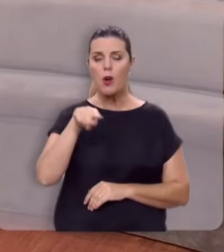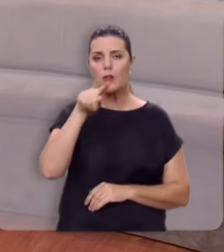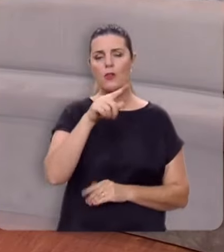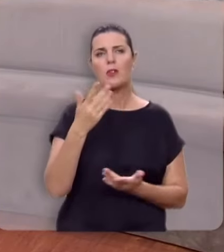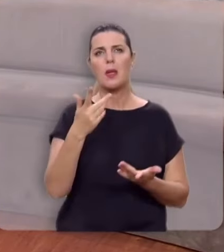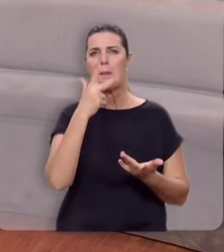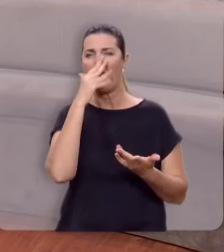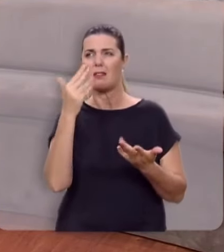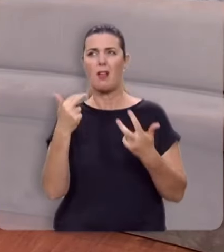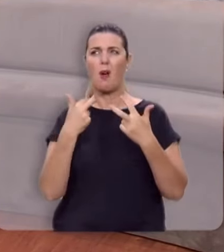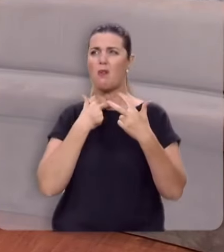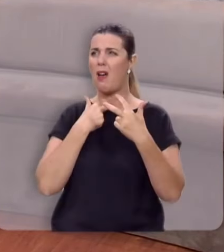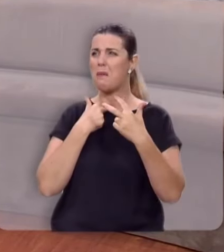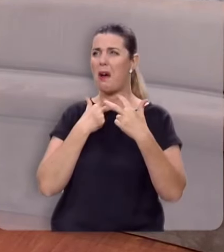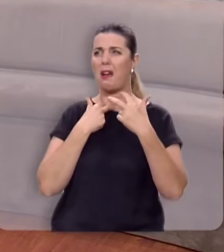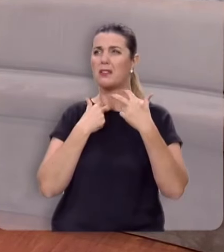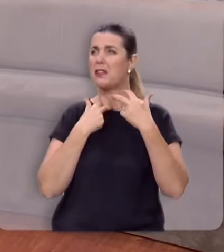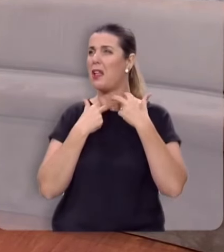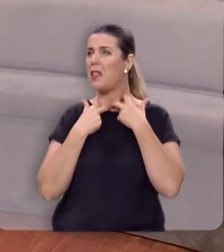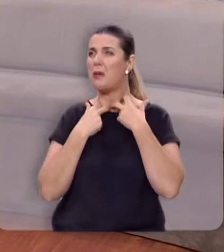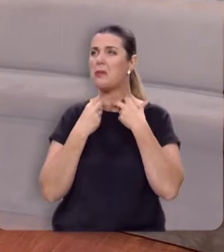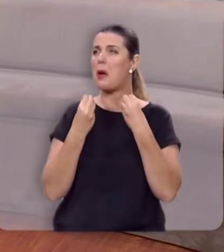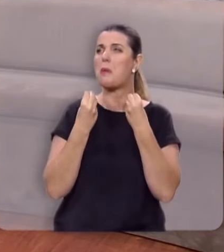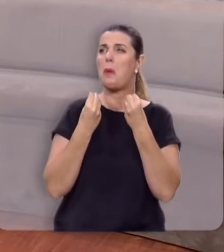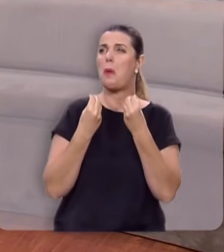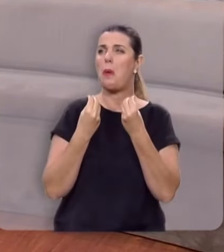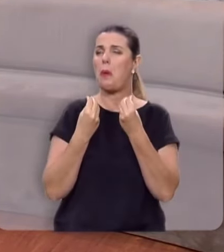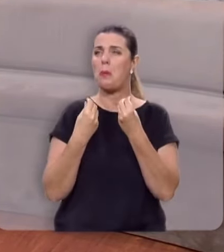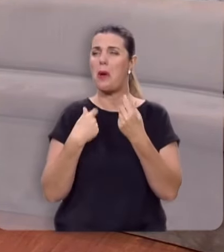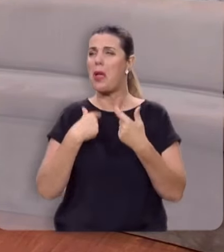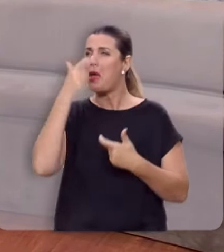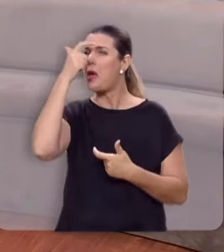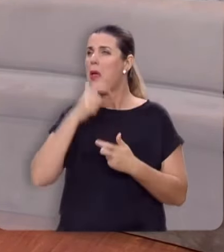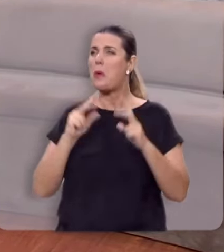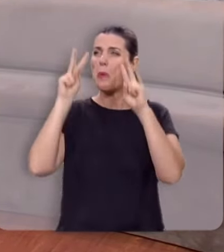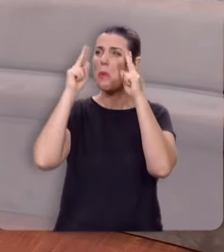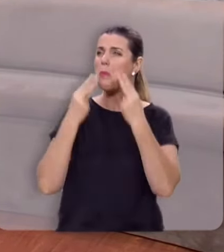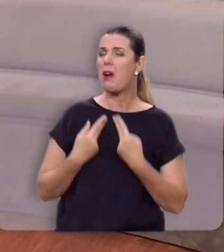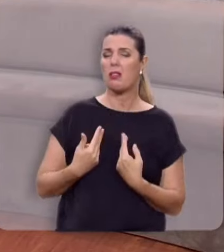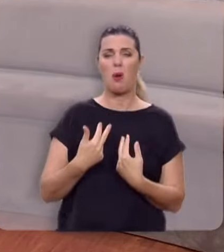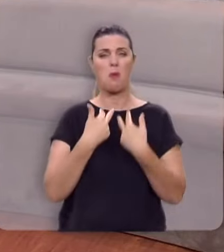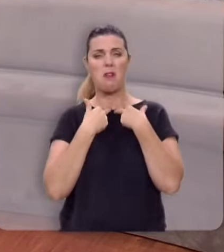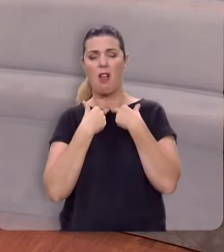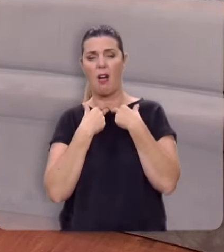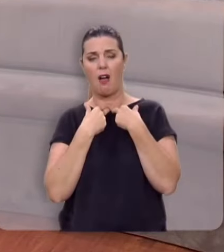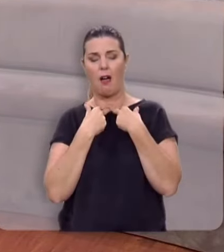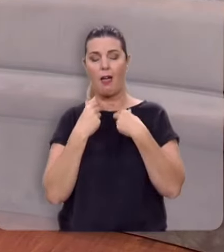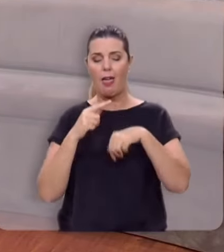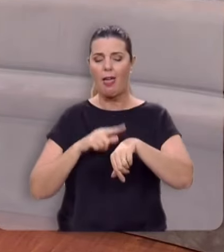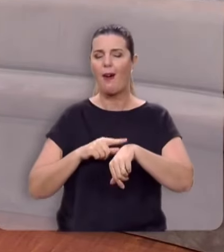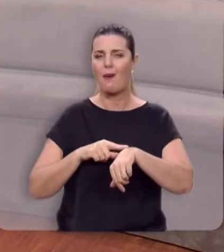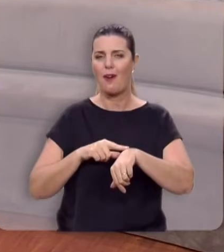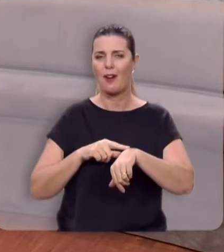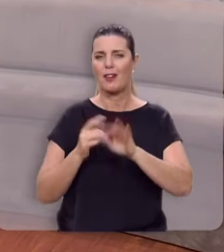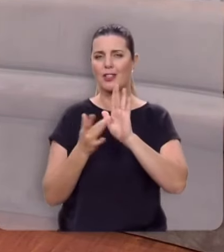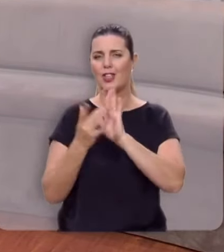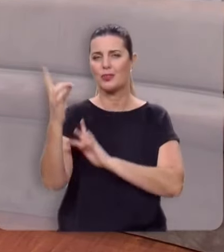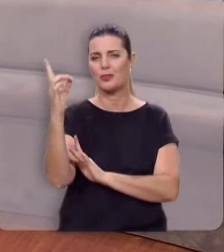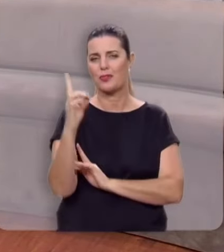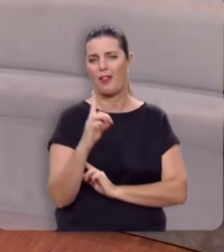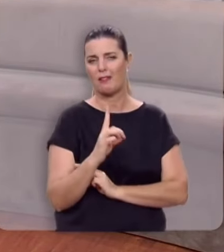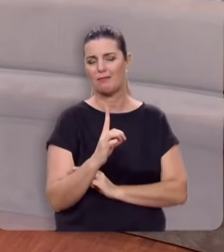tem mais recursos, alternativas humanas, Nessa hora, Jesus